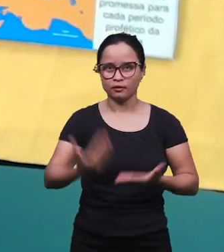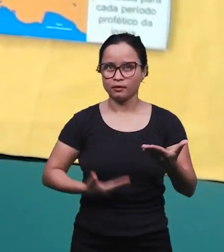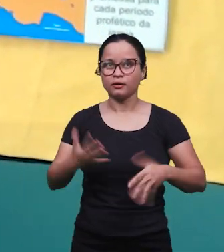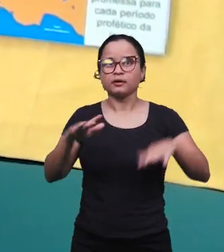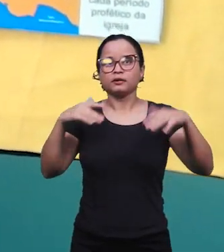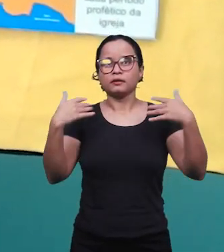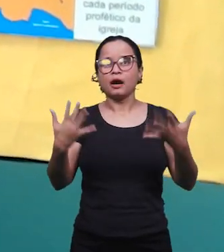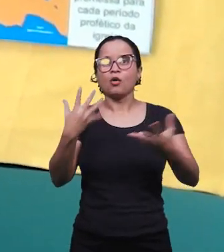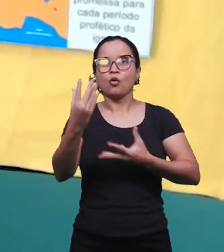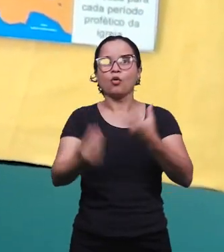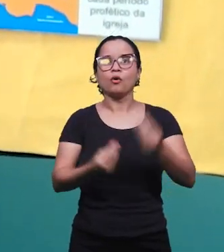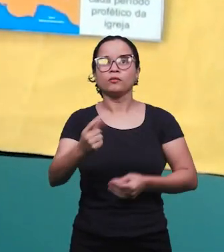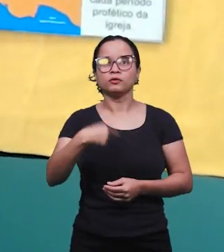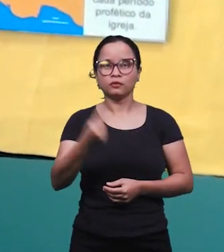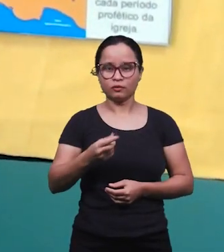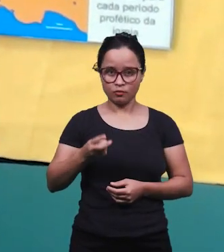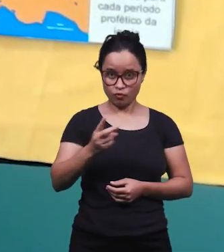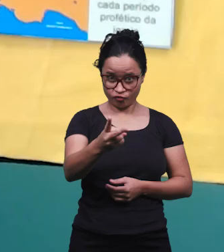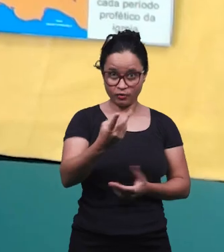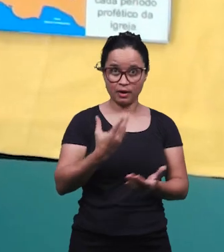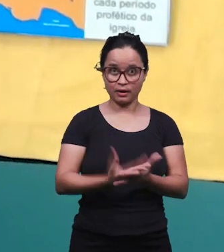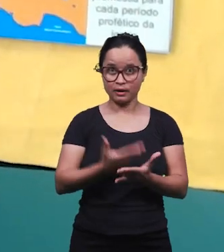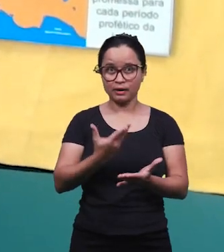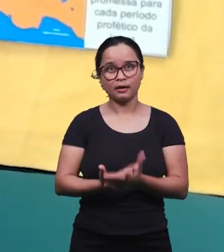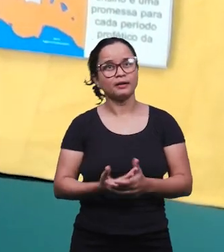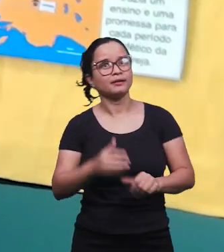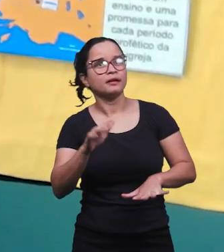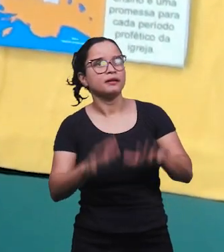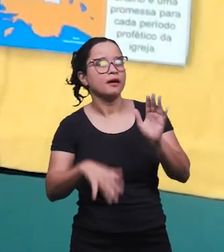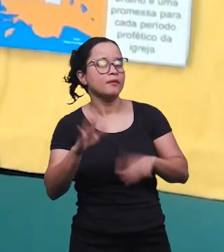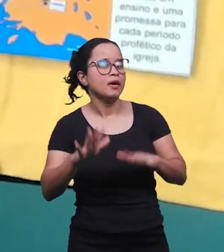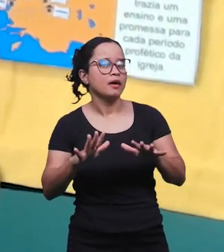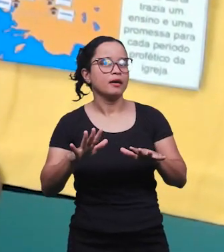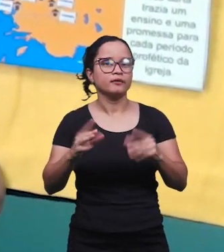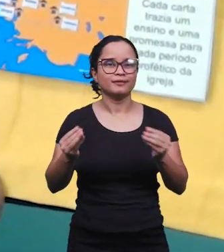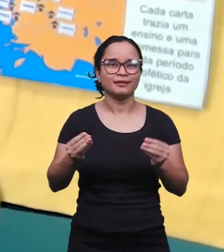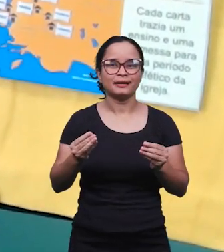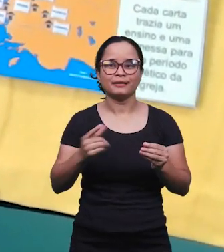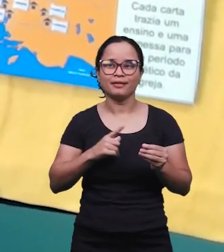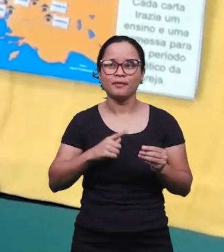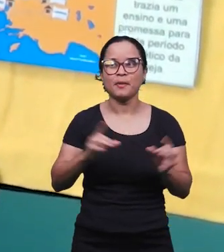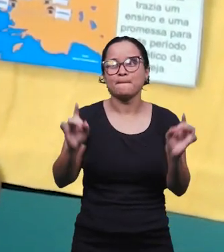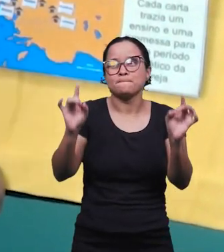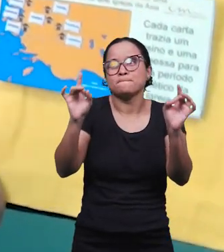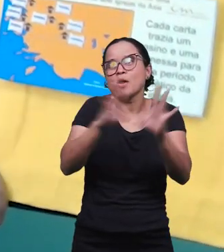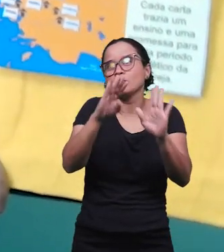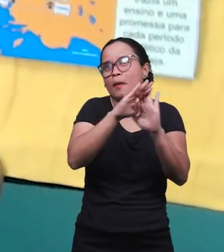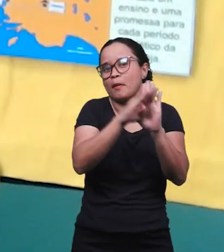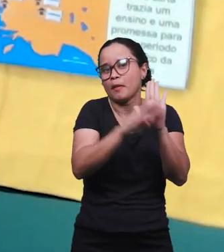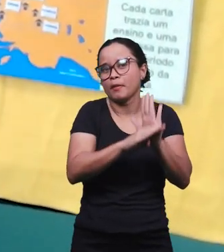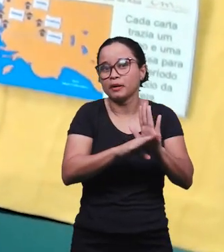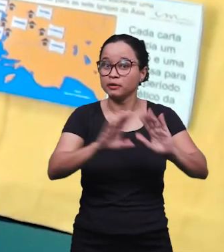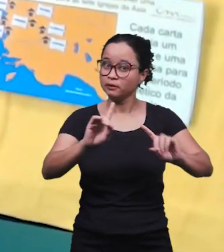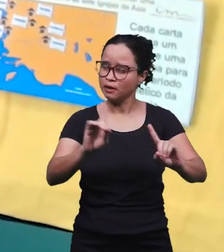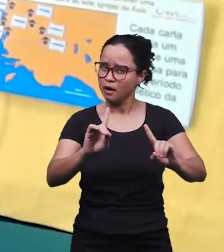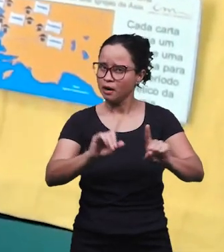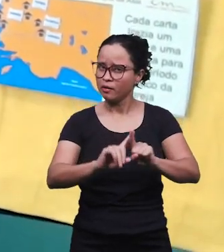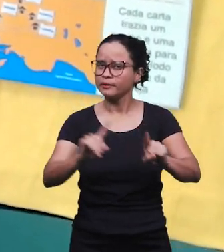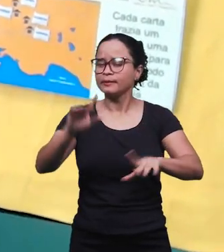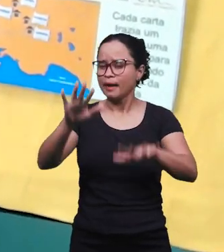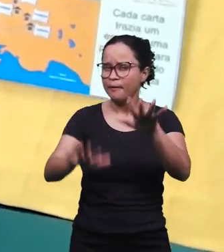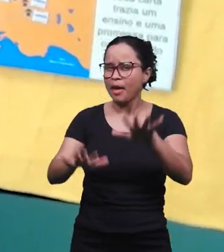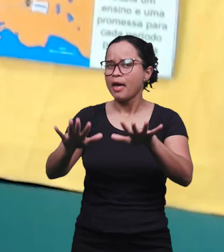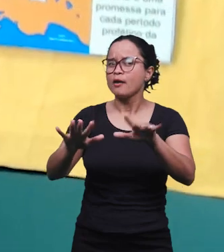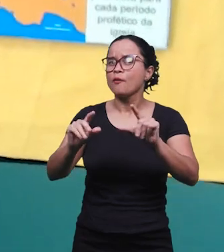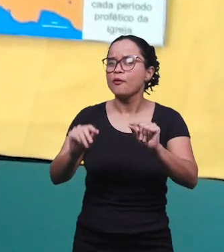irmãs. Como nós podemos continuar esta aula? Depende, nunca há uma receita, depende desta criança.